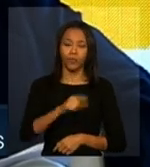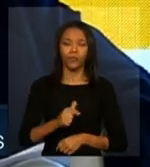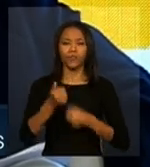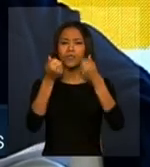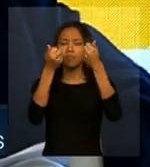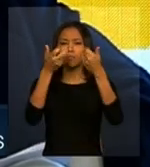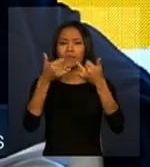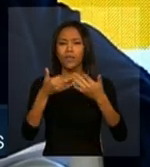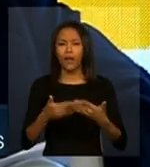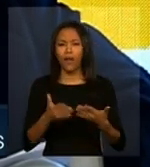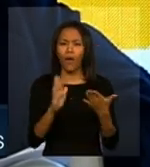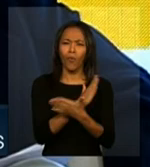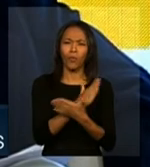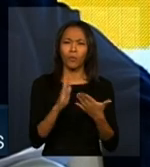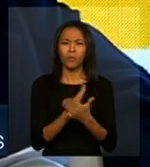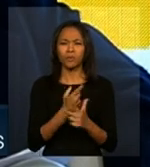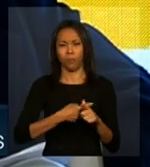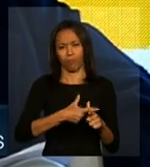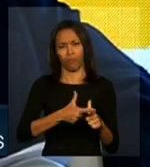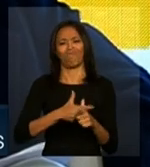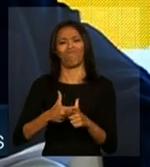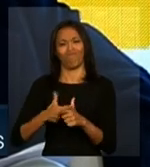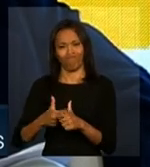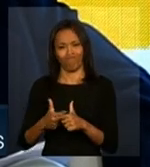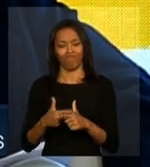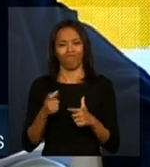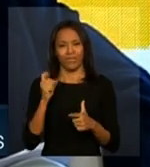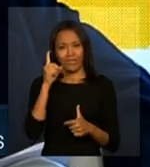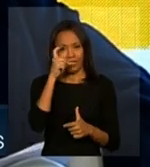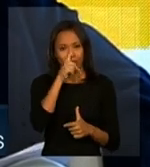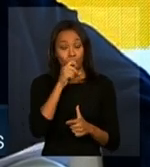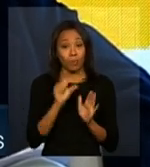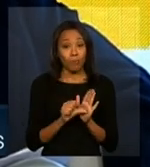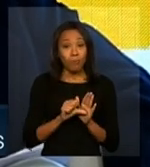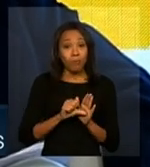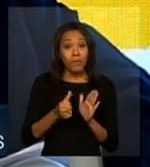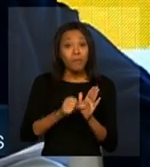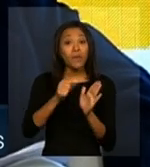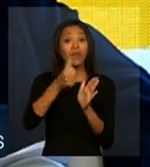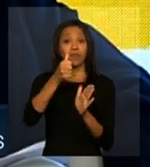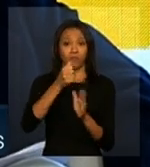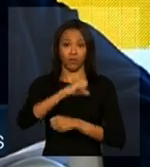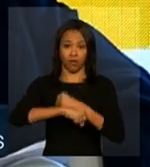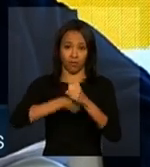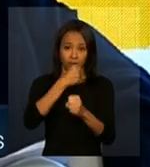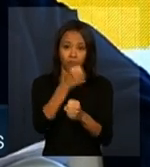de algumas dificuldades. Nos primeiros anos, como